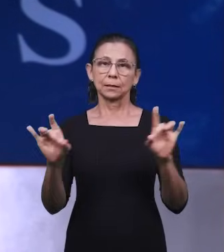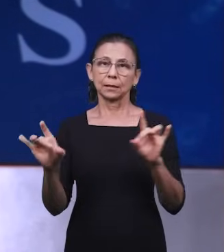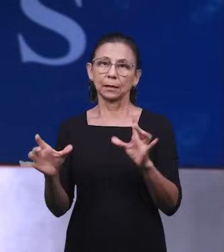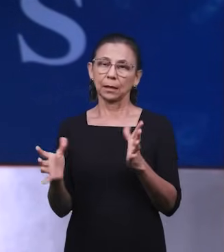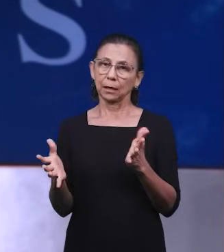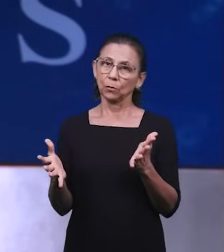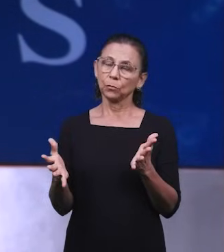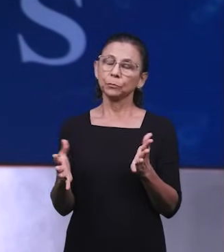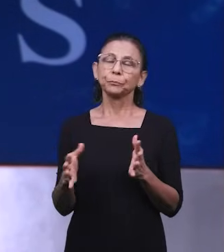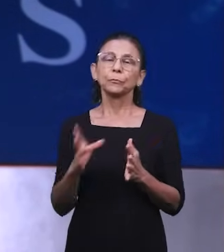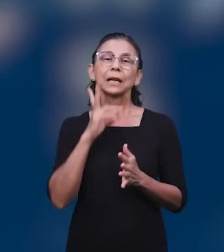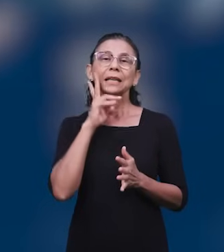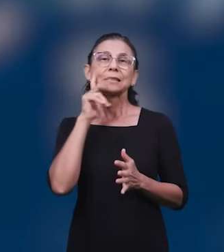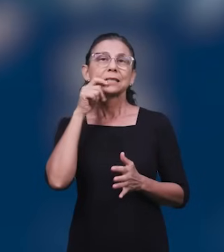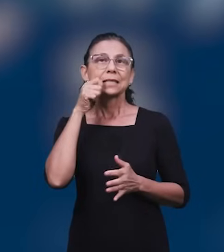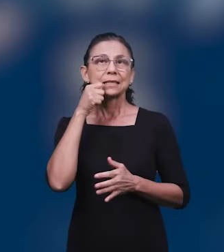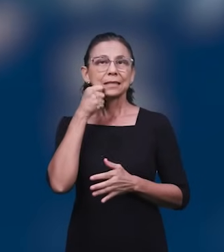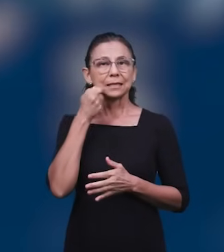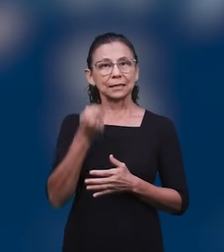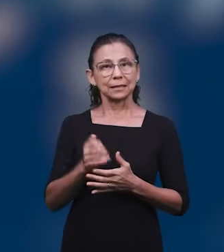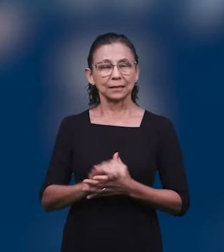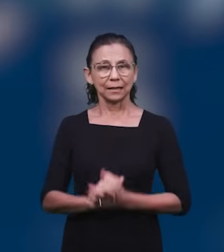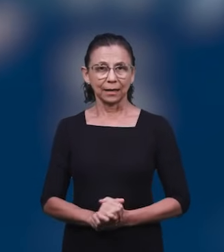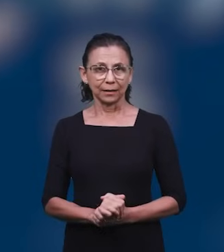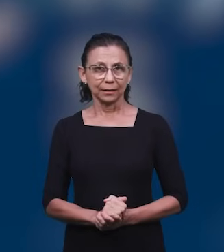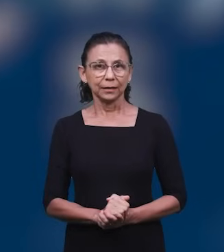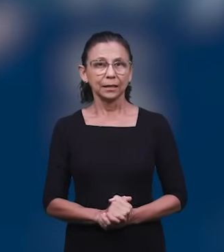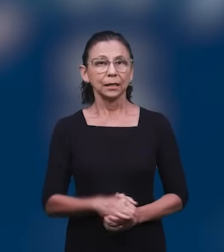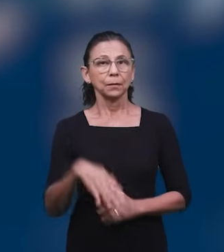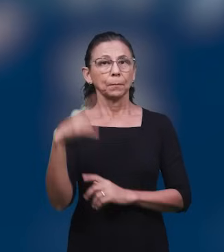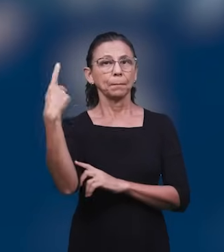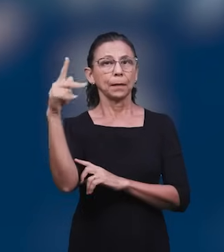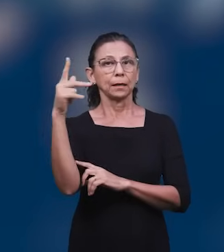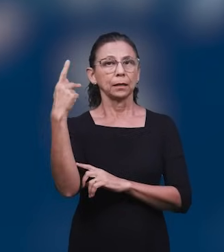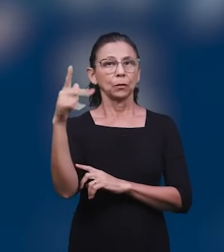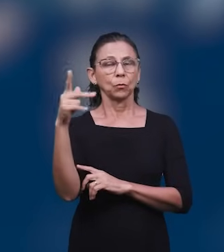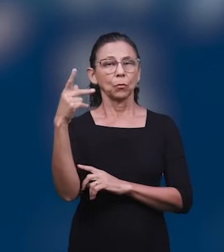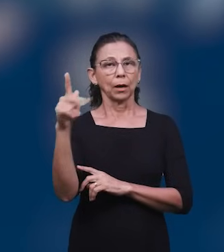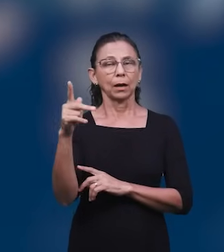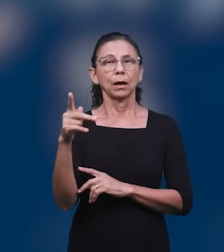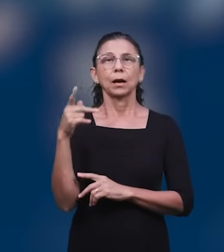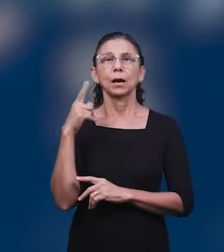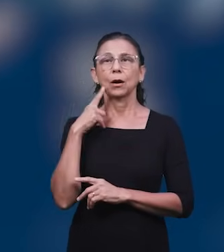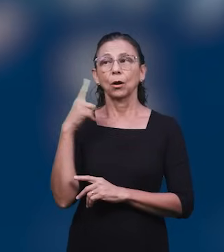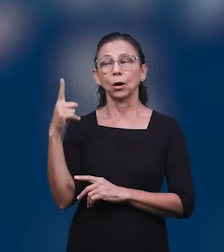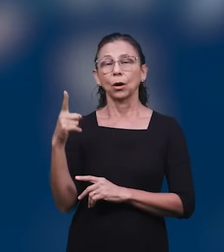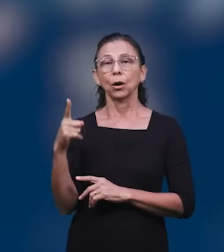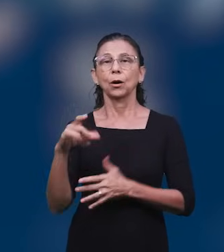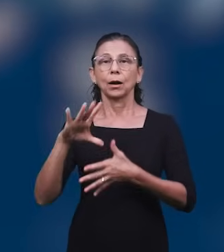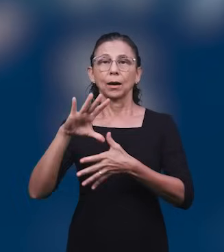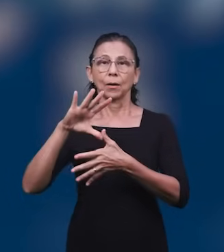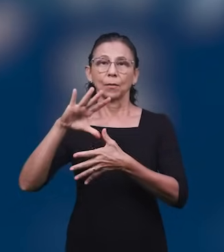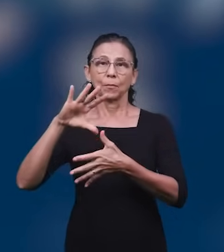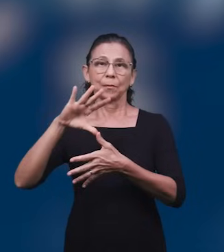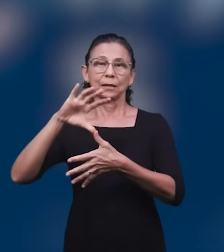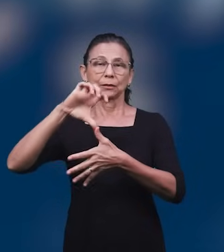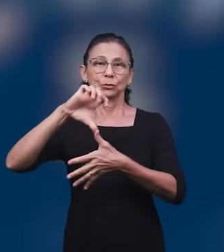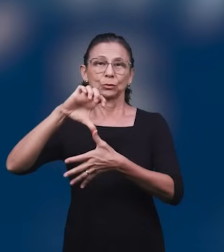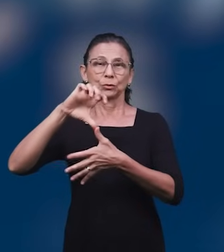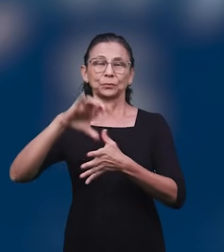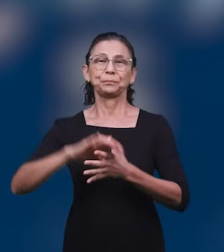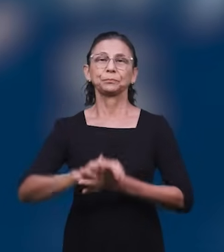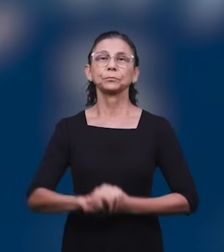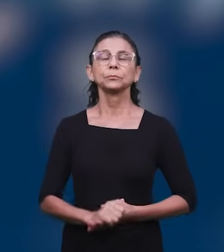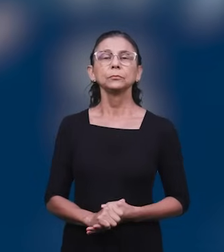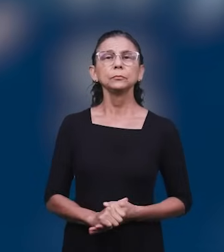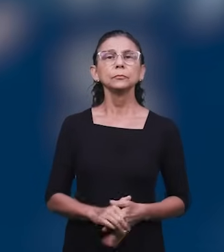News. Tivemos ali uma ceia na Igreja Cristã Maranata de Assunção, no Paraguai. Olha aí os irmãos da América do Sul, glória a Jesus. Ceia